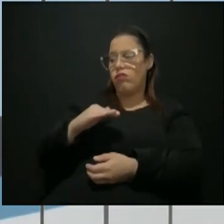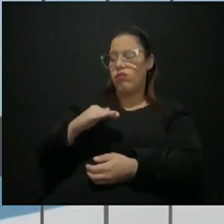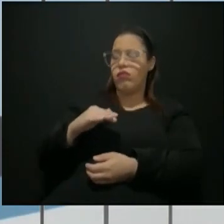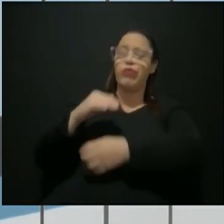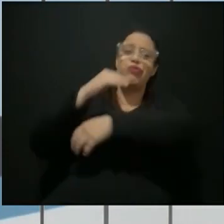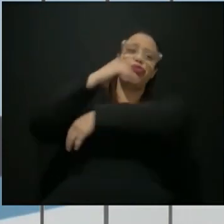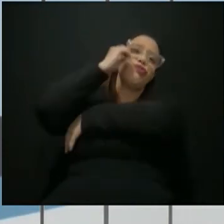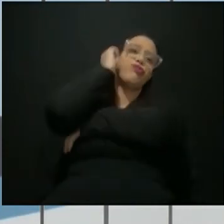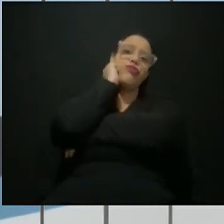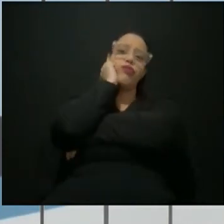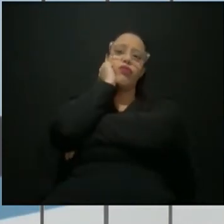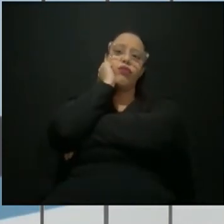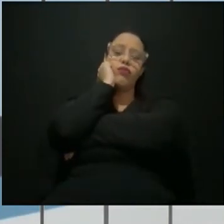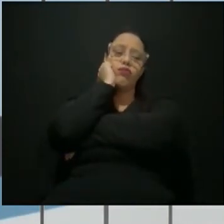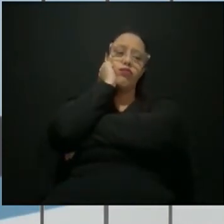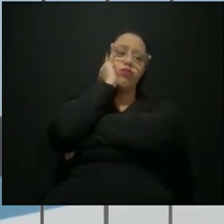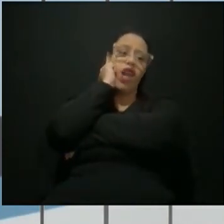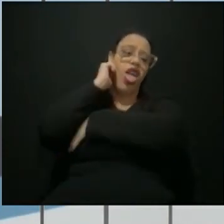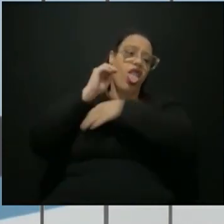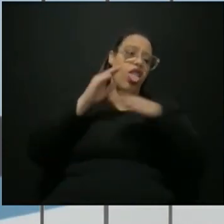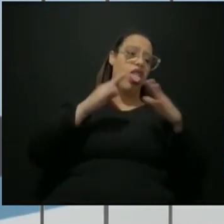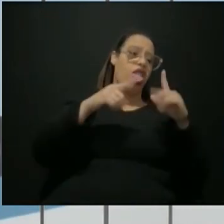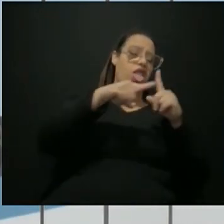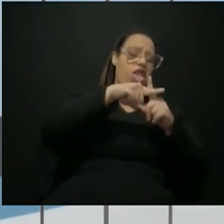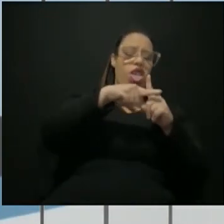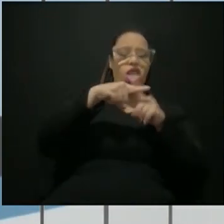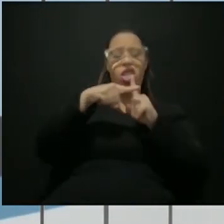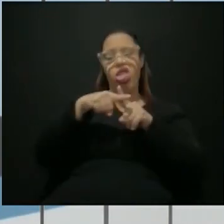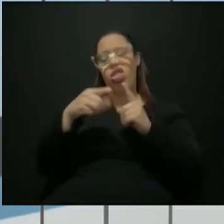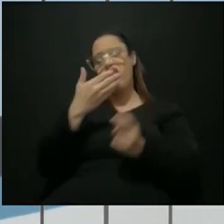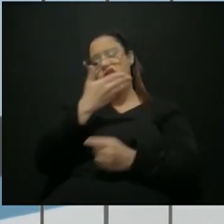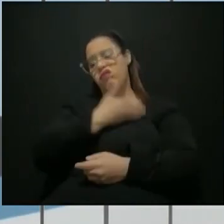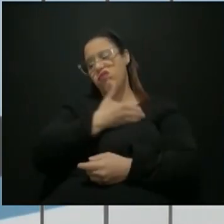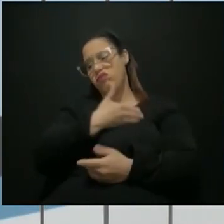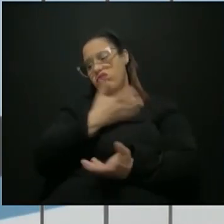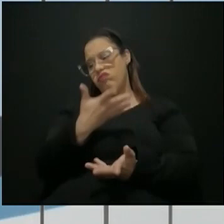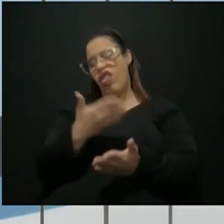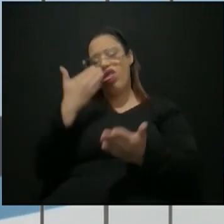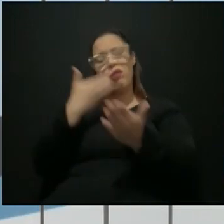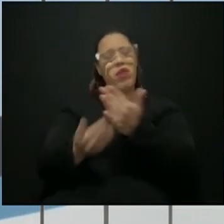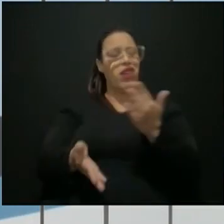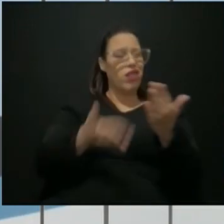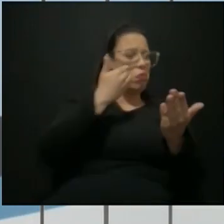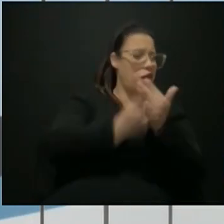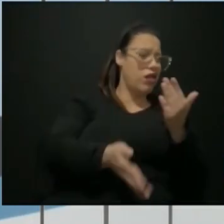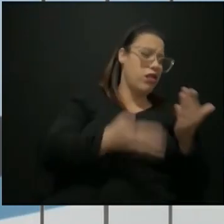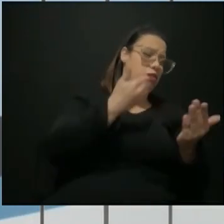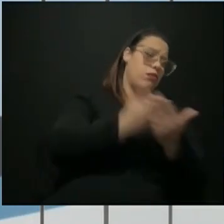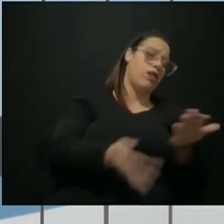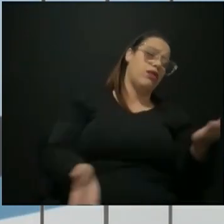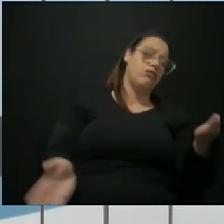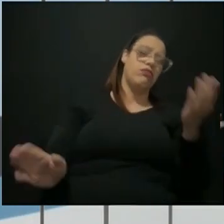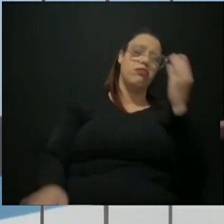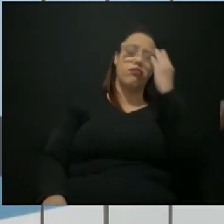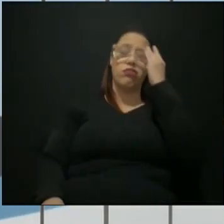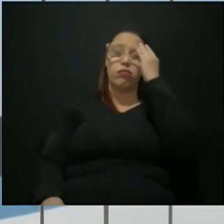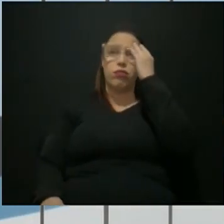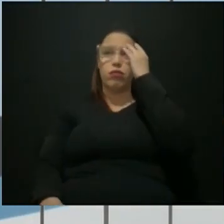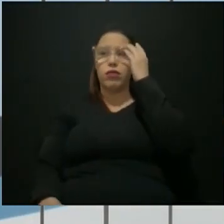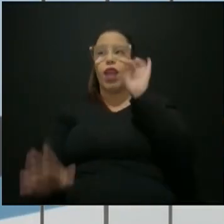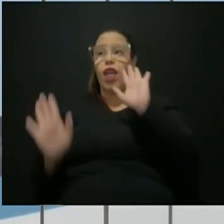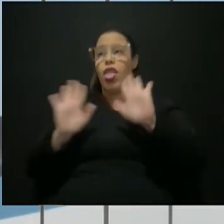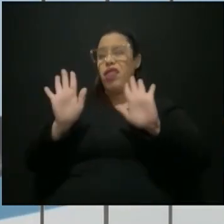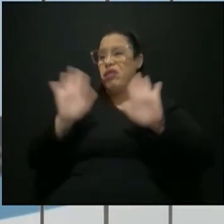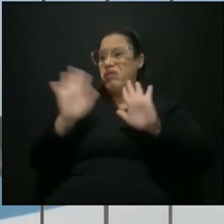no velório de um amigo, do outro, né? A gente vai tendo um processo de perdas. Então, isso não precisa ser tão melancólico. A